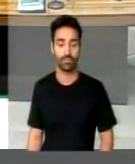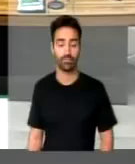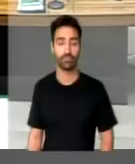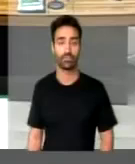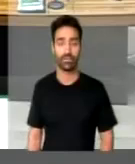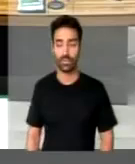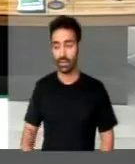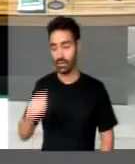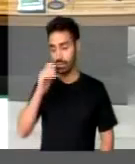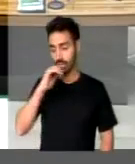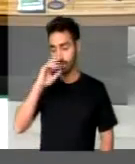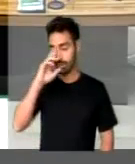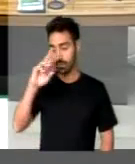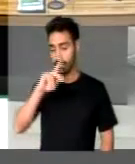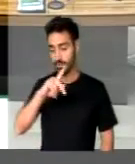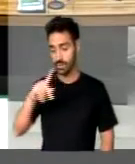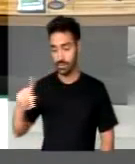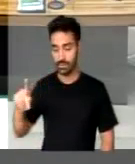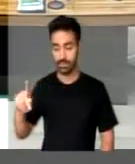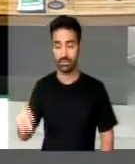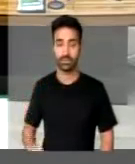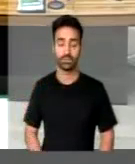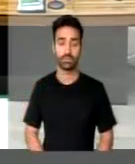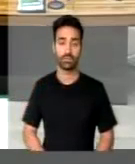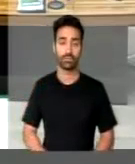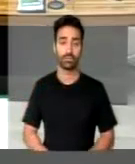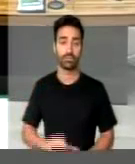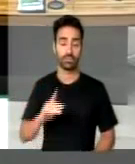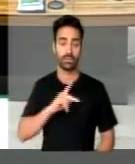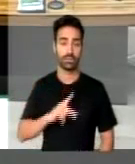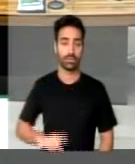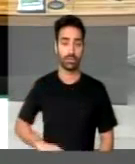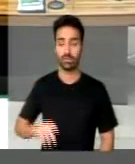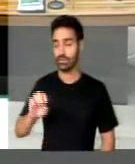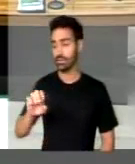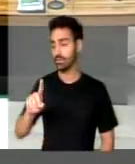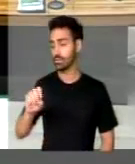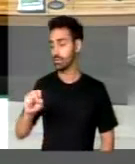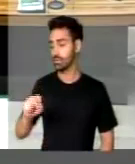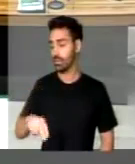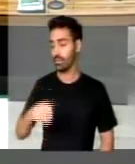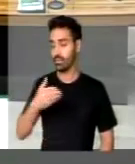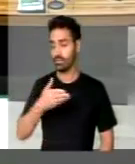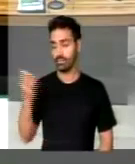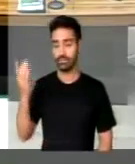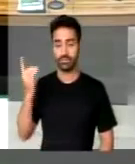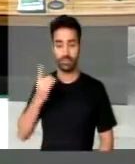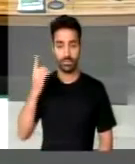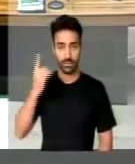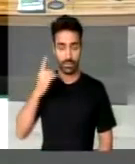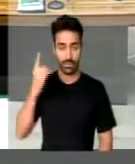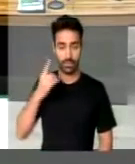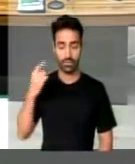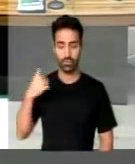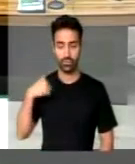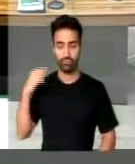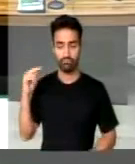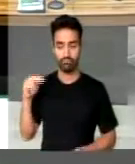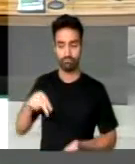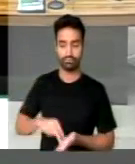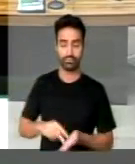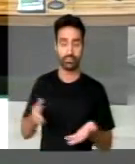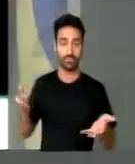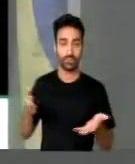Senhor presidente, e eu cumpri, presidente Edson Moreira, senhores parlamentares, sua tribuna